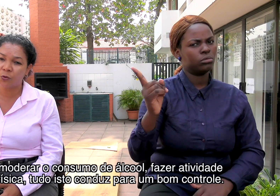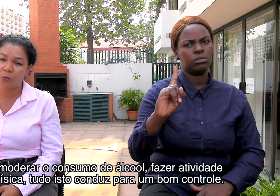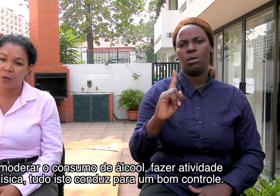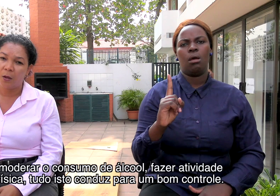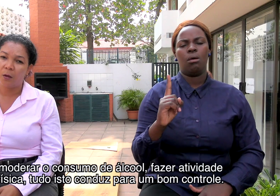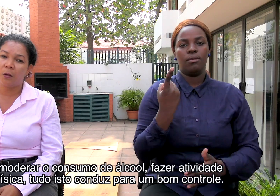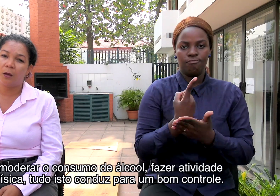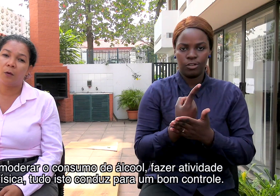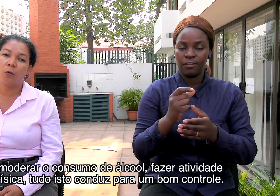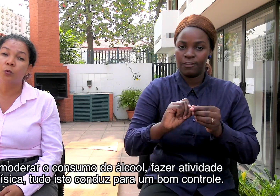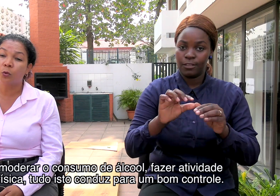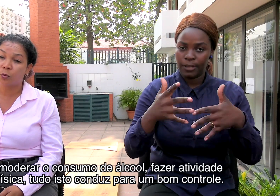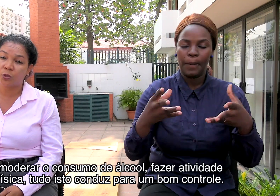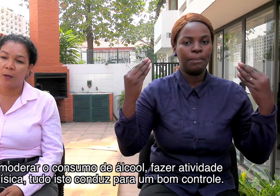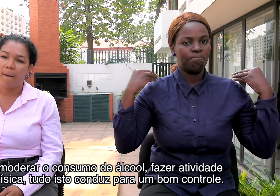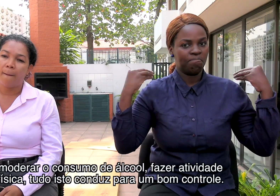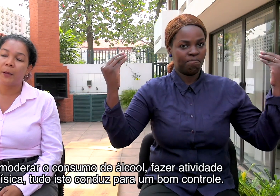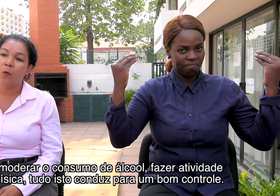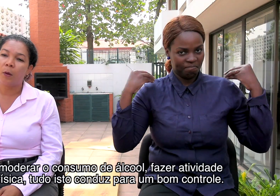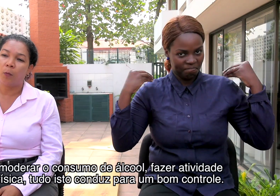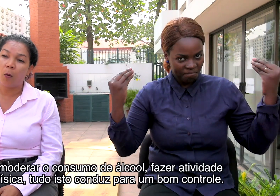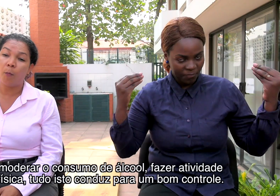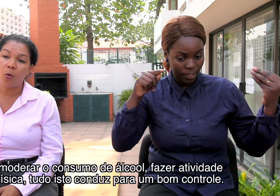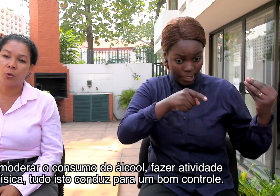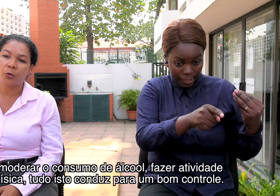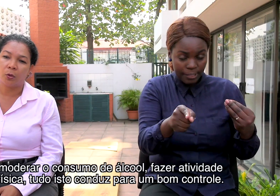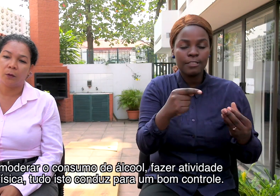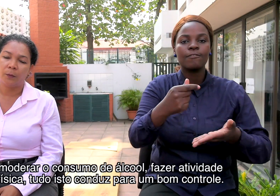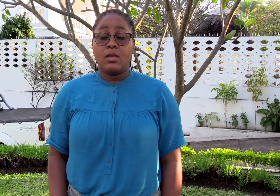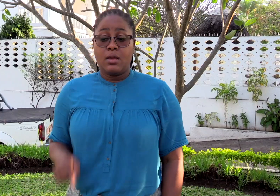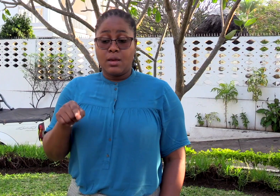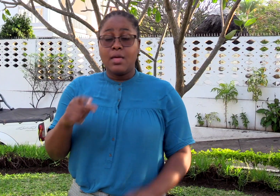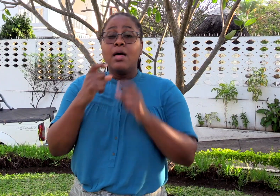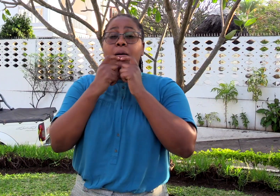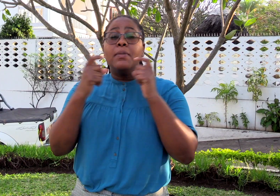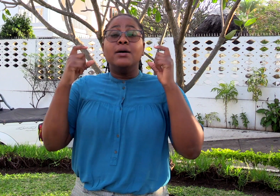tudo isto conduz para um bom controle.